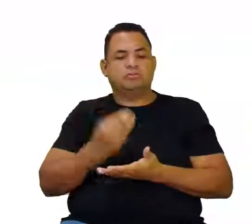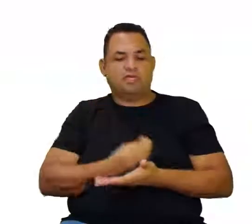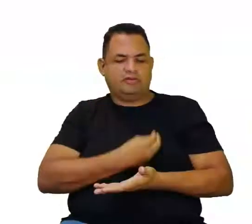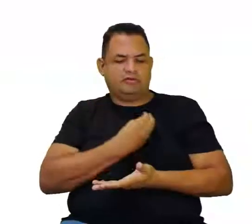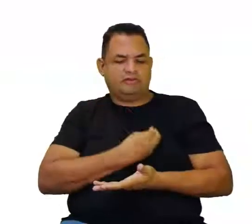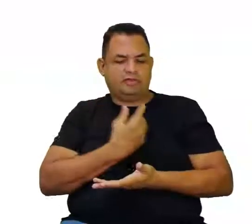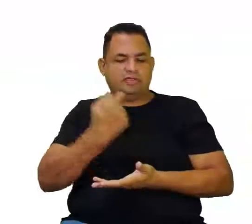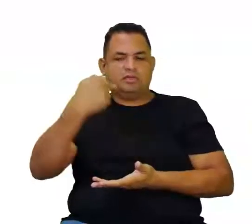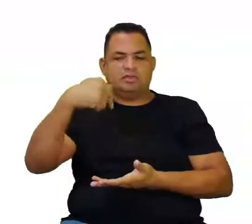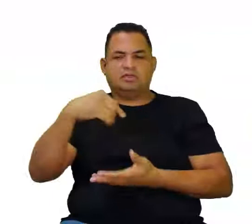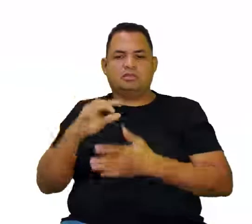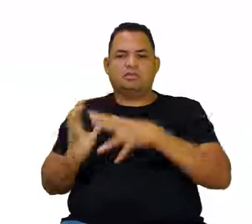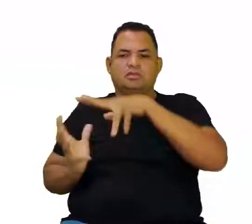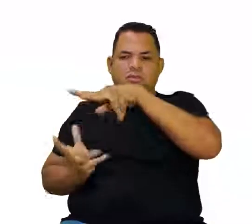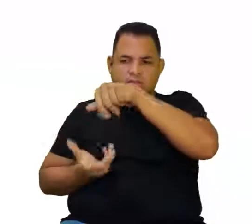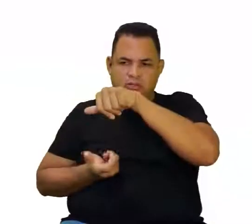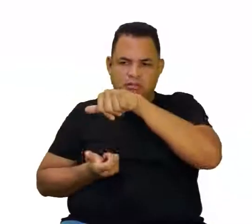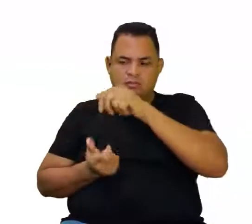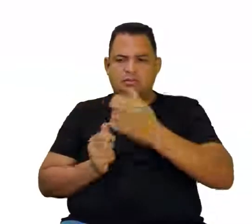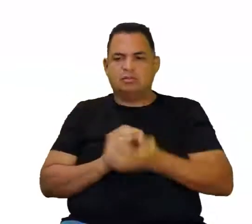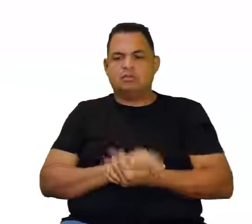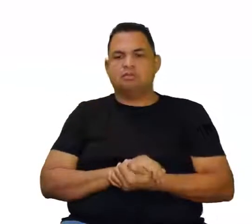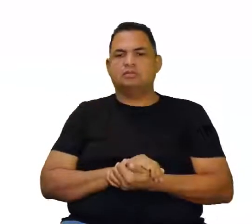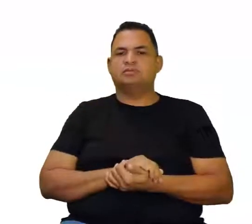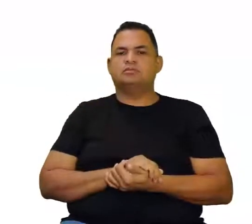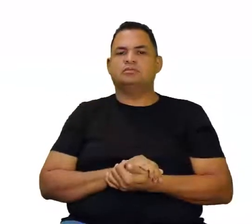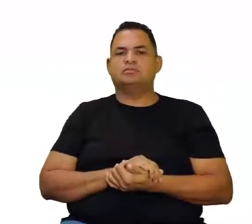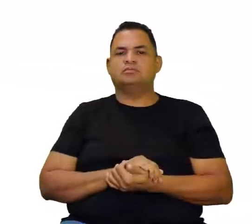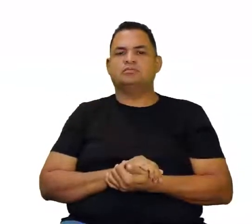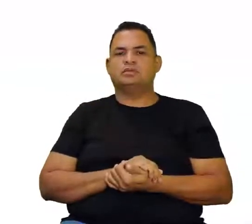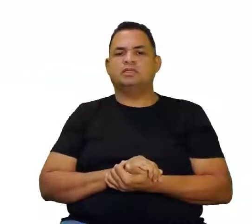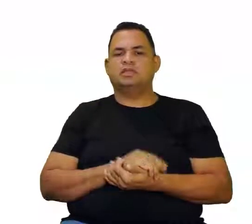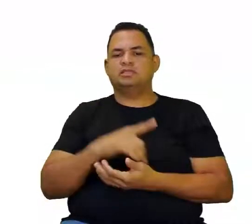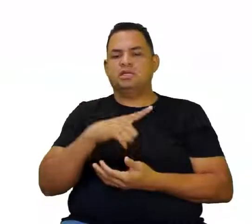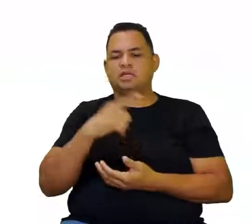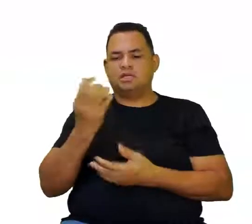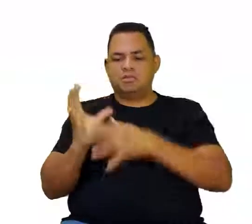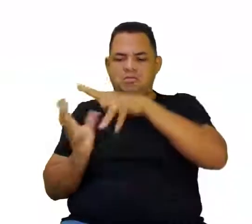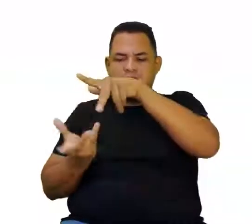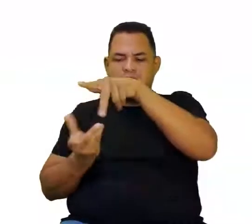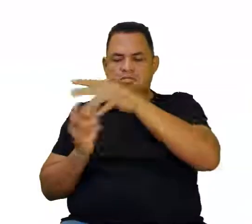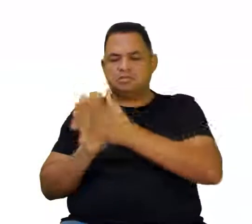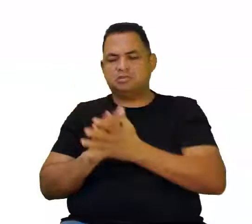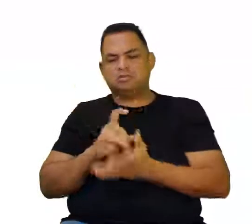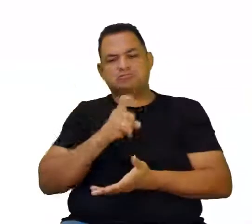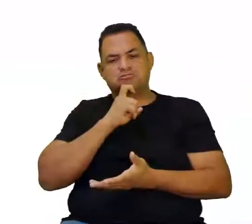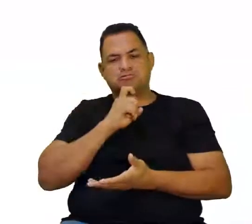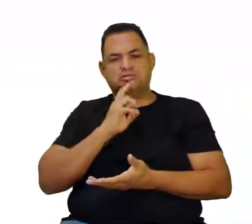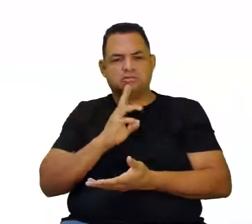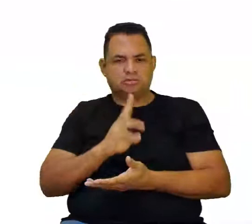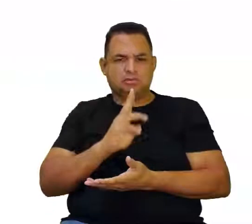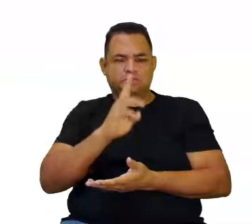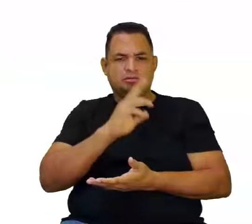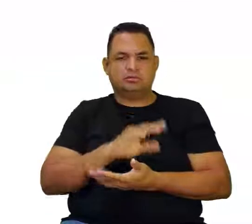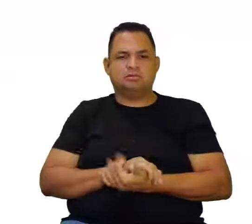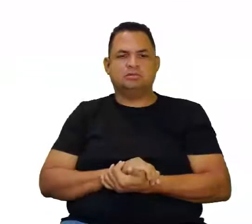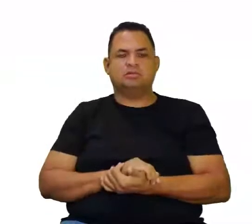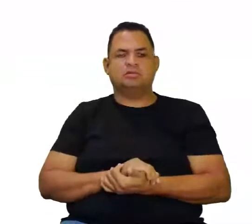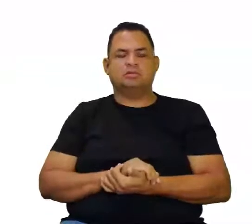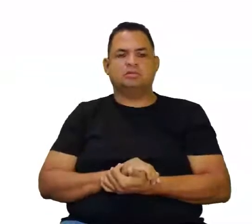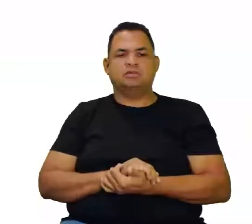jeito que existe no nosso planeta. Nosso planeta seria uma era de gelo eterna. Então, ele não é